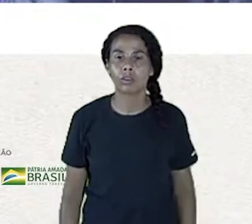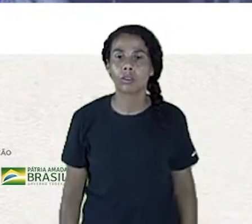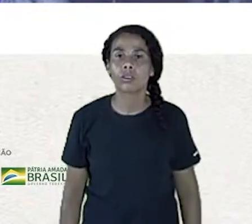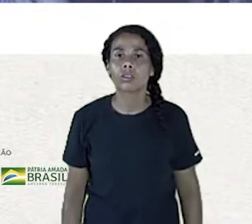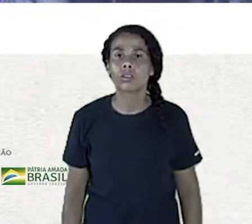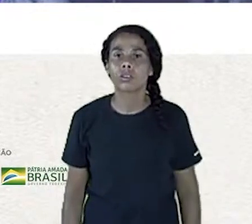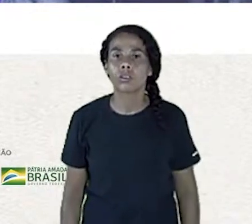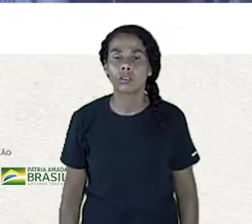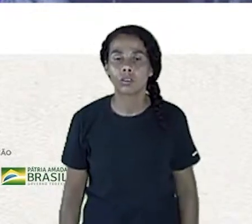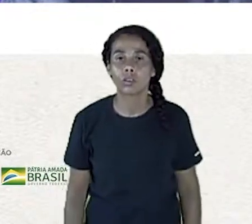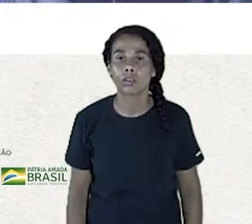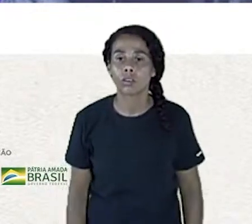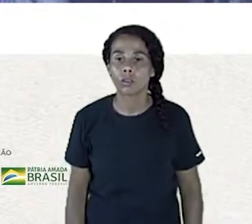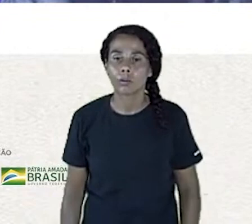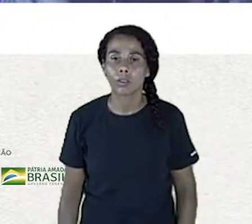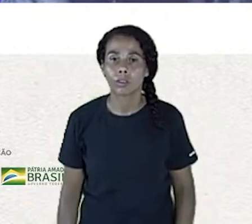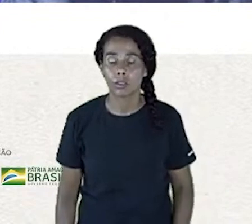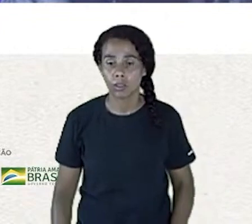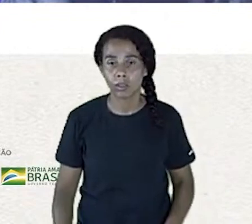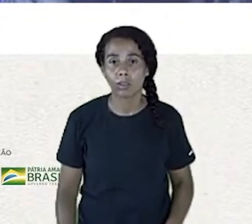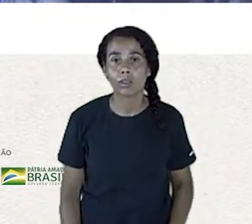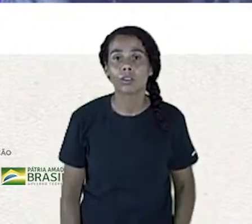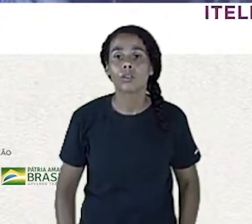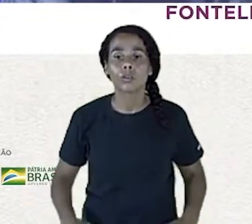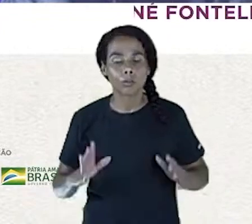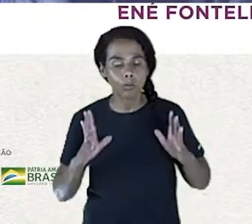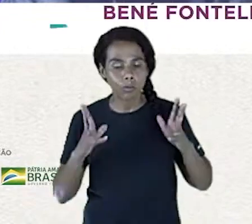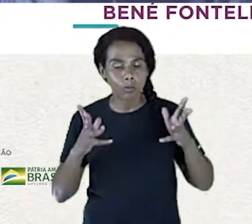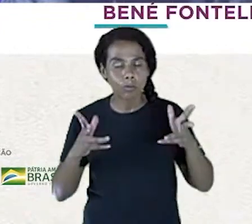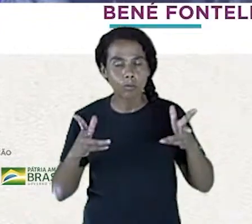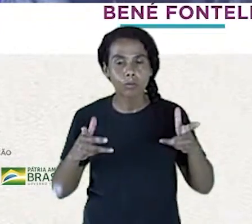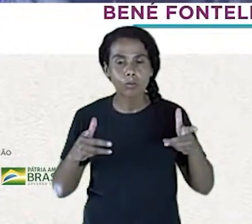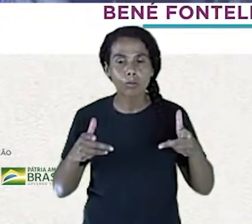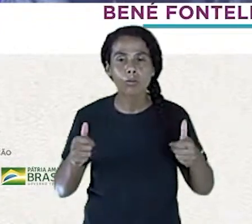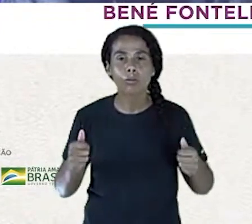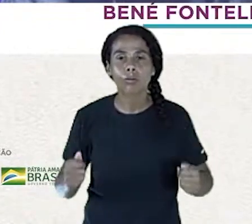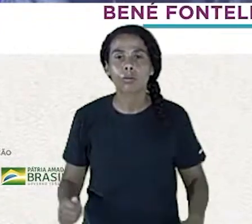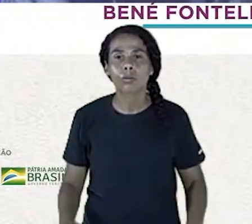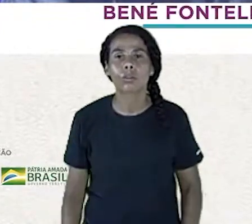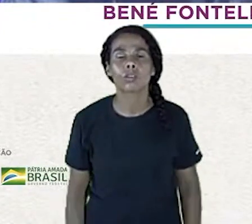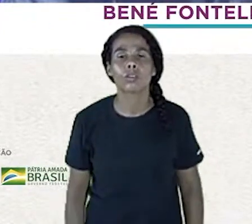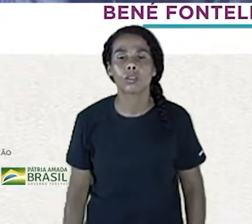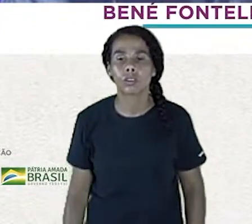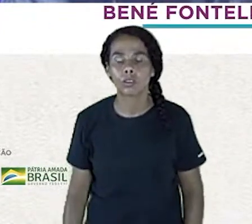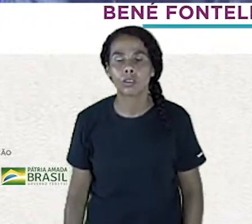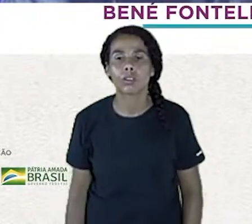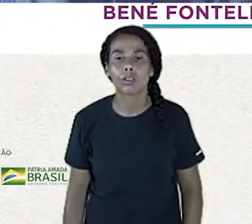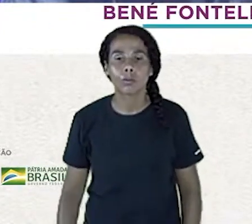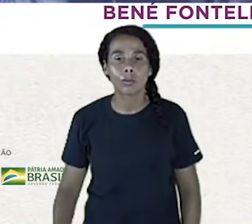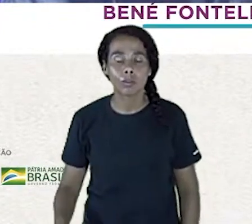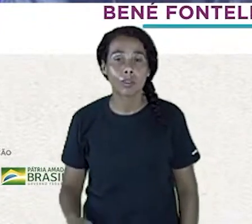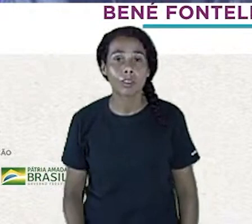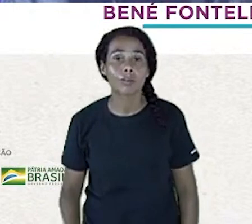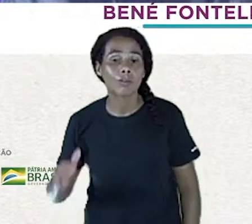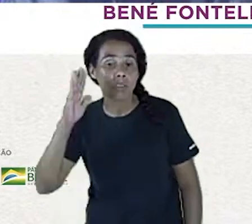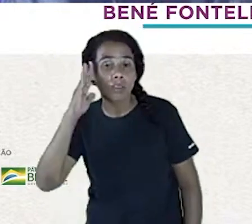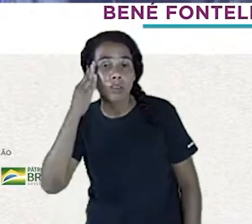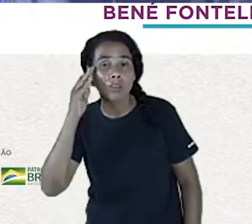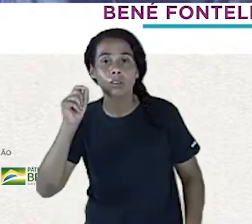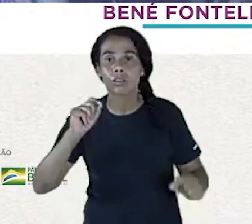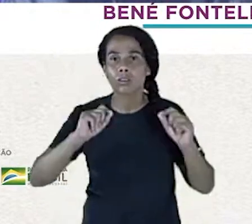das trajetórias todas. Tudo que se fez, tudo que se acumulou, não é? Tudo que se